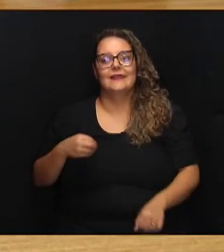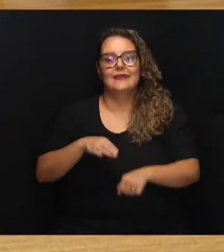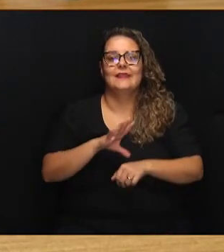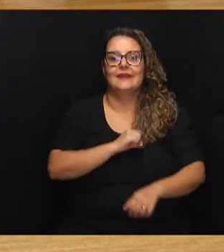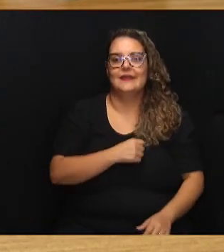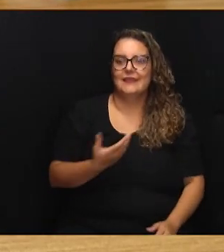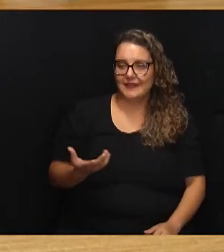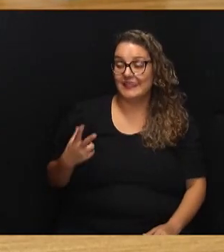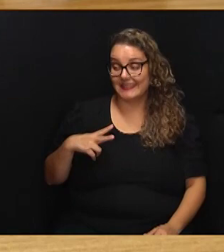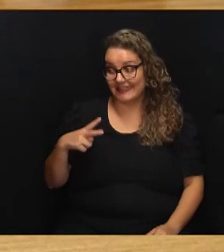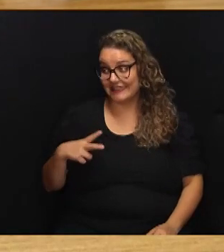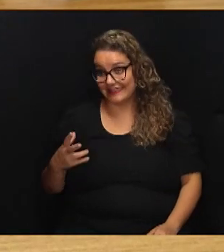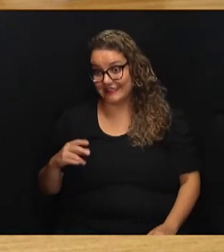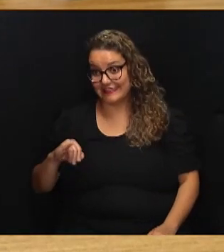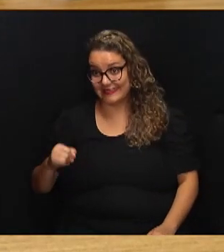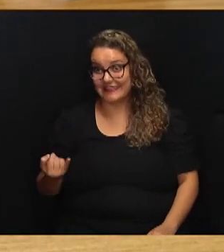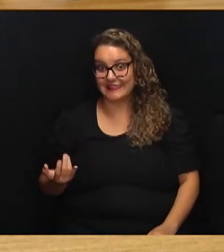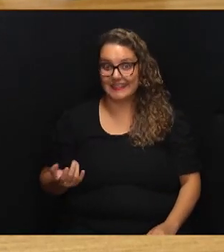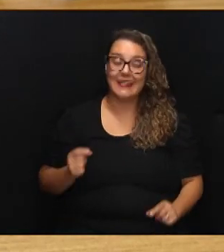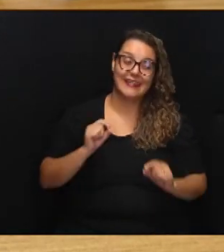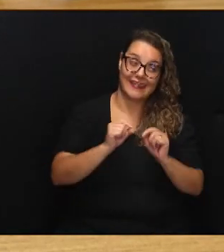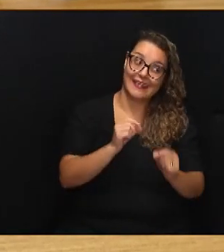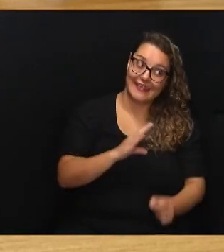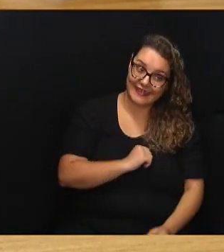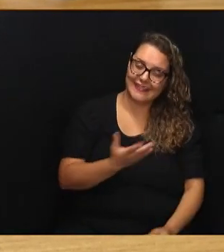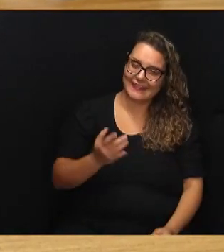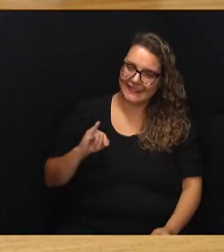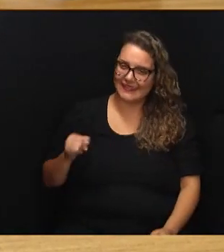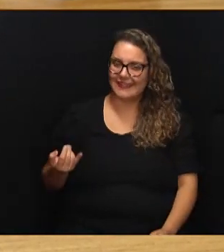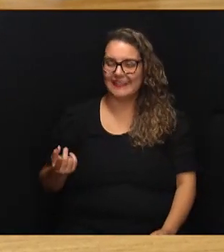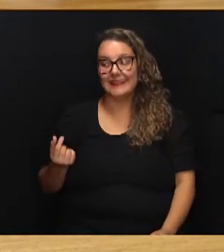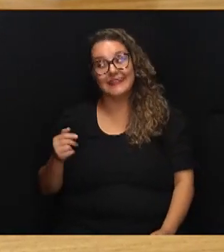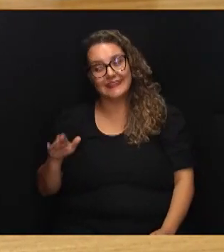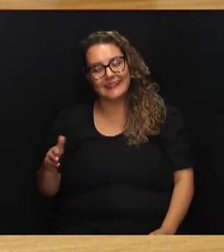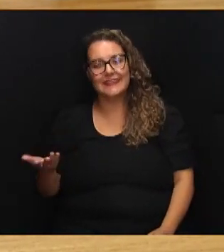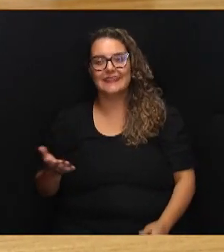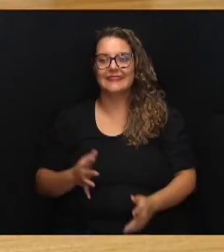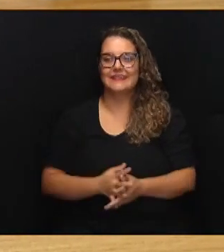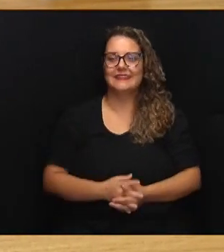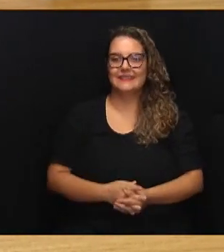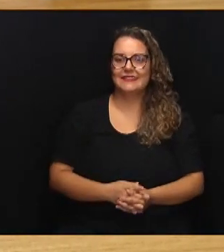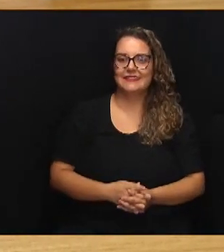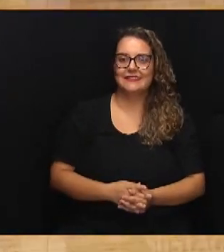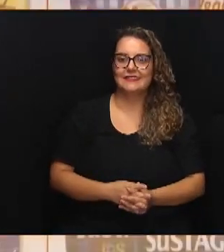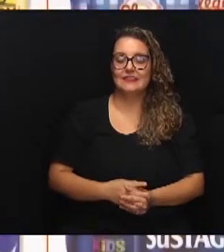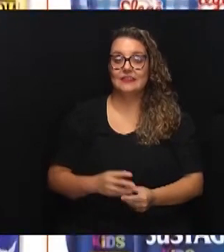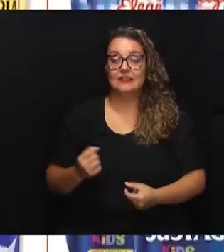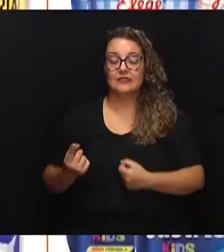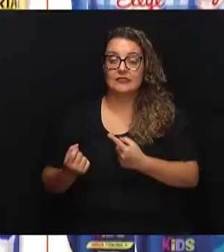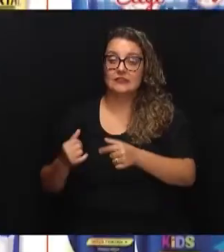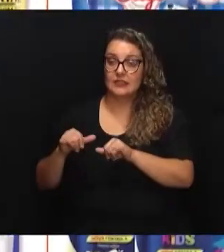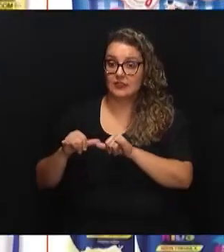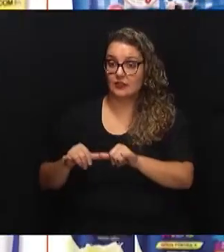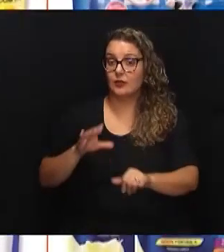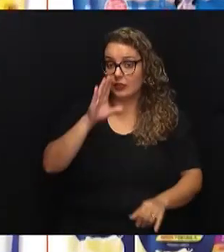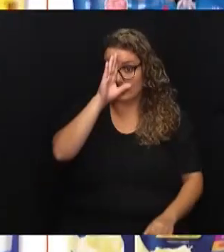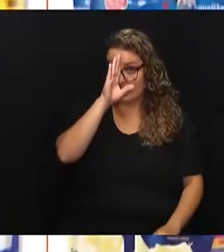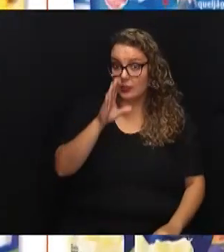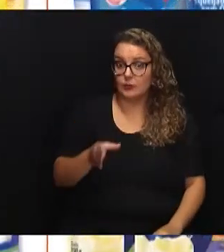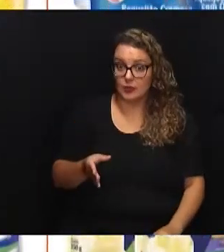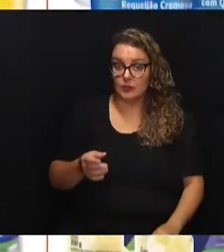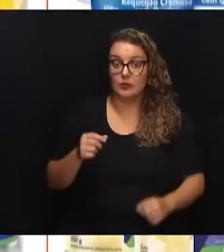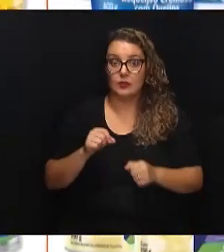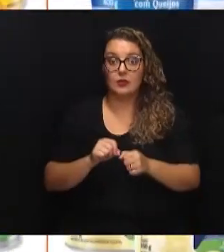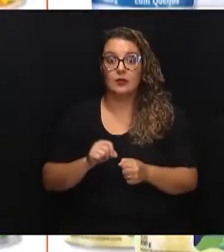tá? Particularmente aproveito Quem muito. Não gosta, Quem né? não gosta de aproveitar a promoção, né? Mas tem alguns supermercados, principalmente, que eles fazem